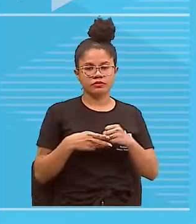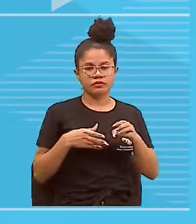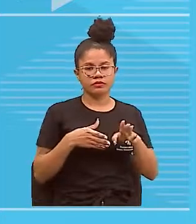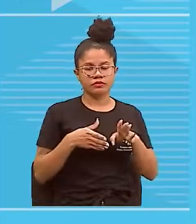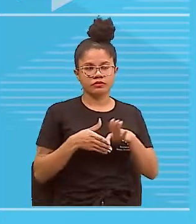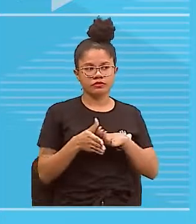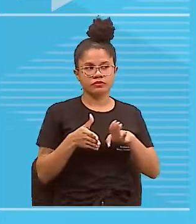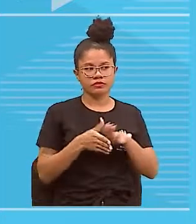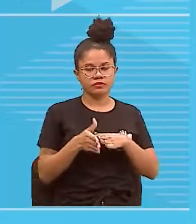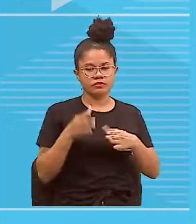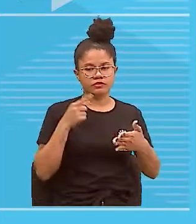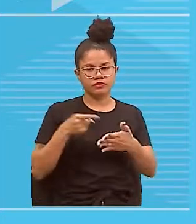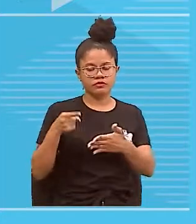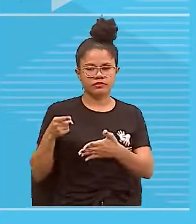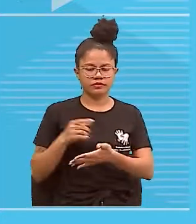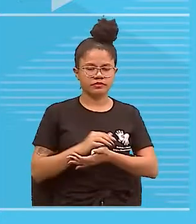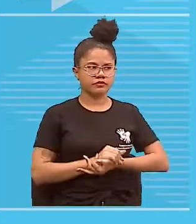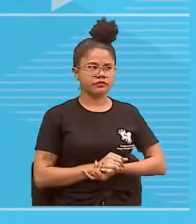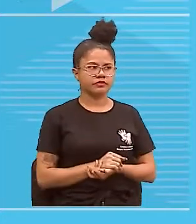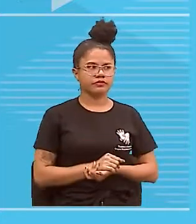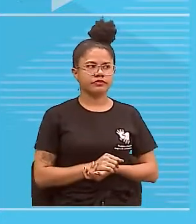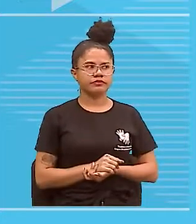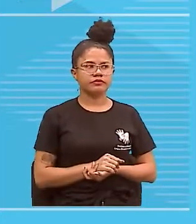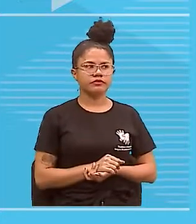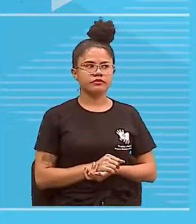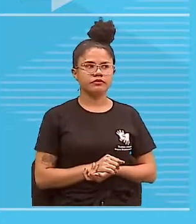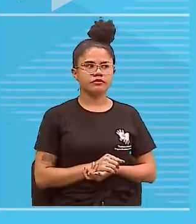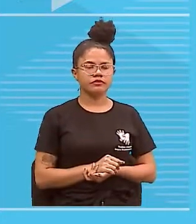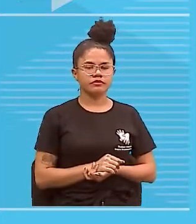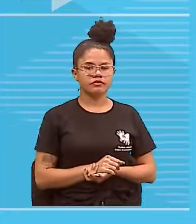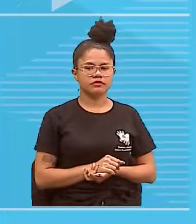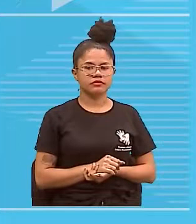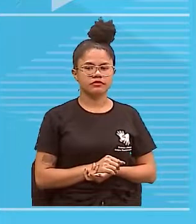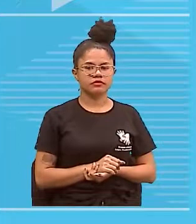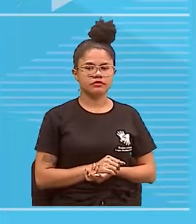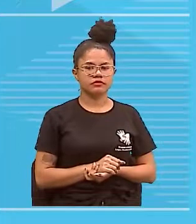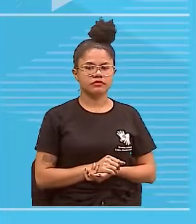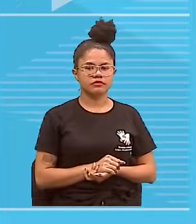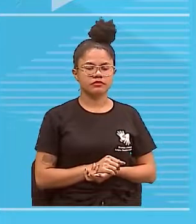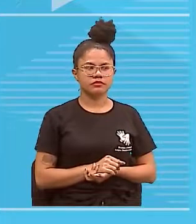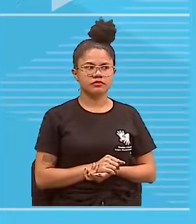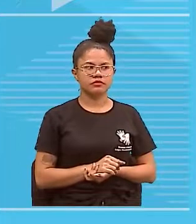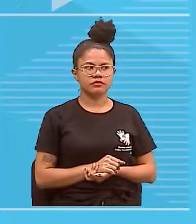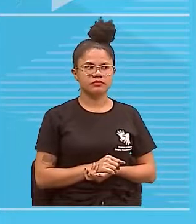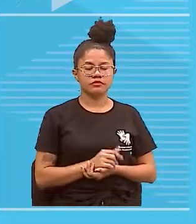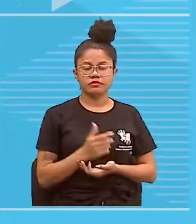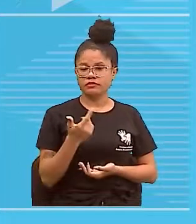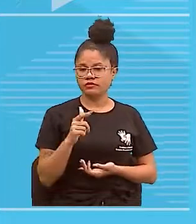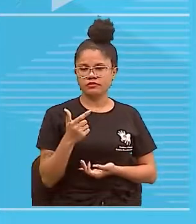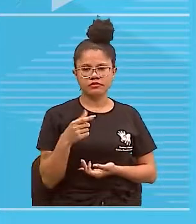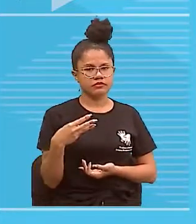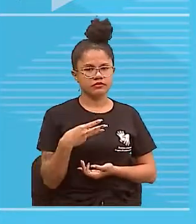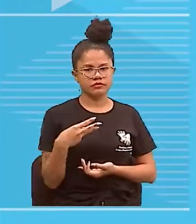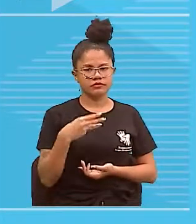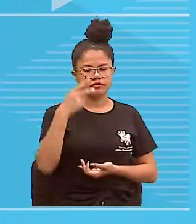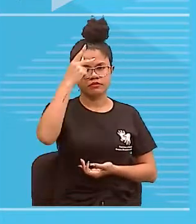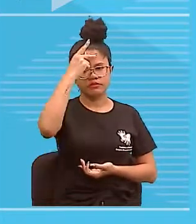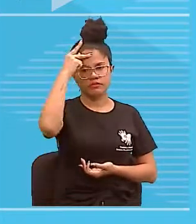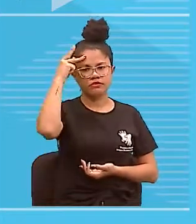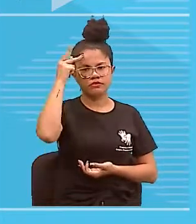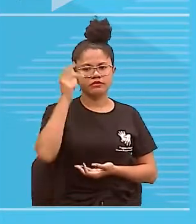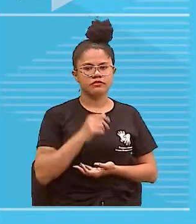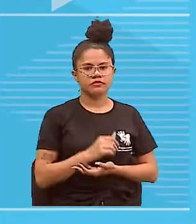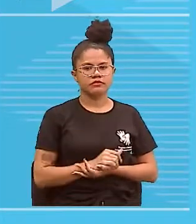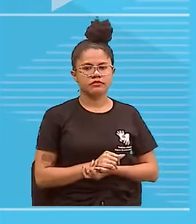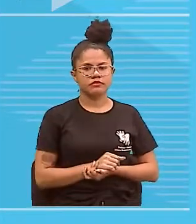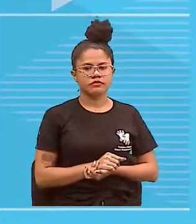comecei a falar de imperativo aí não tem a primeira pessoa de o não tem terceira pessoa ele é